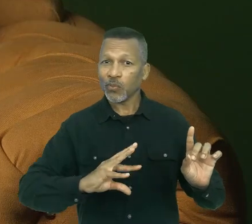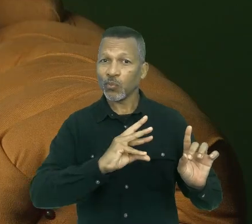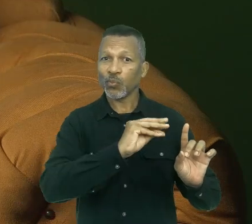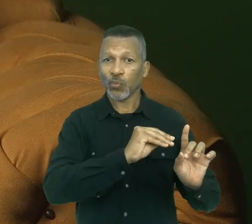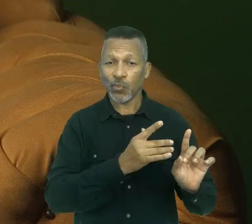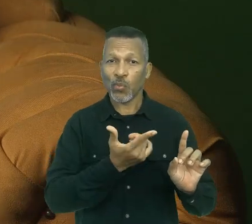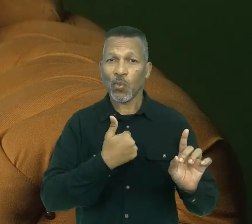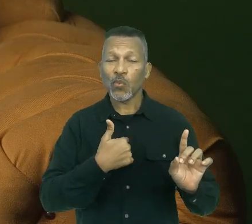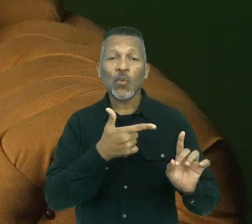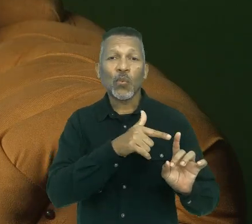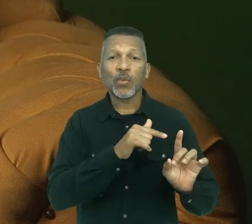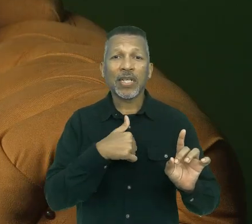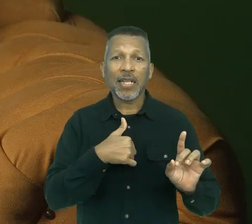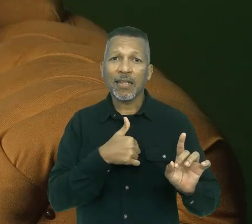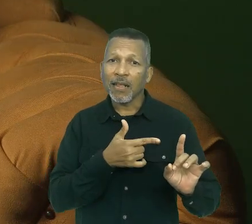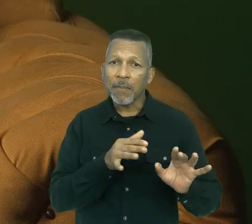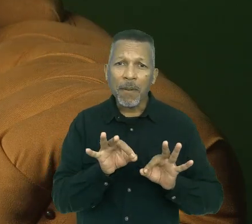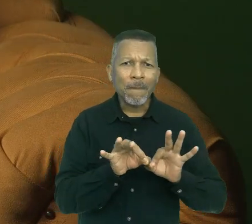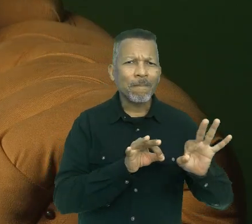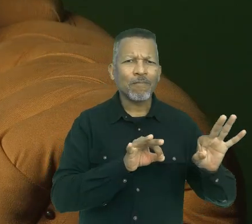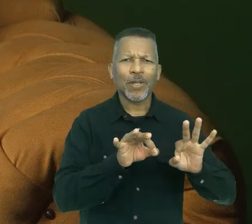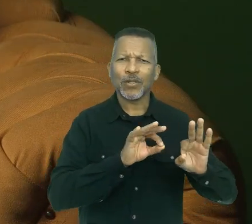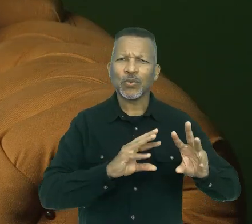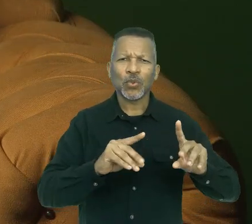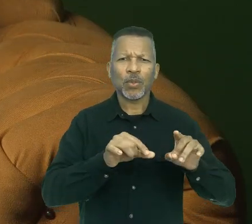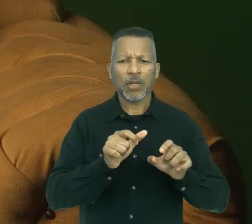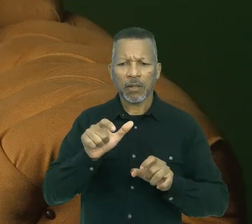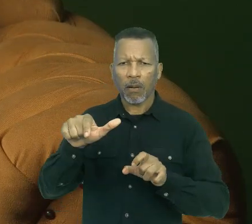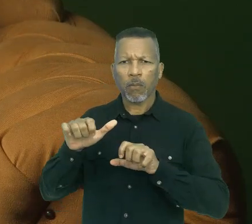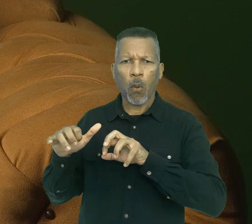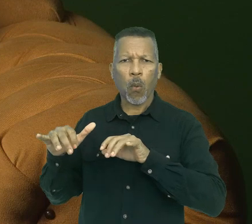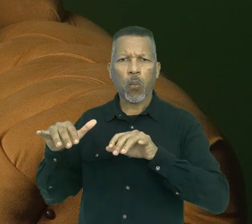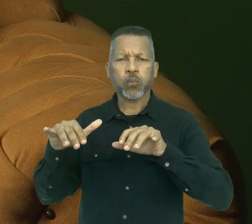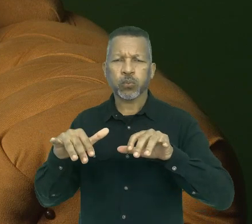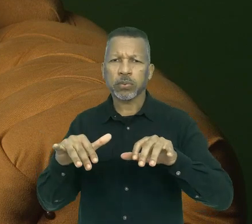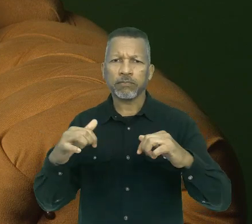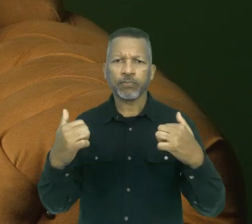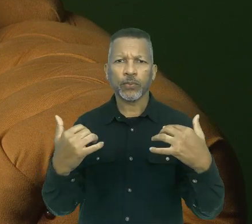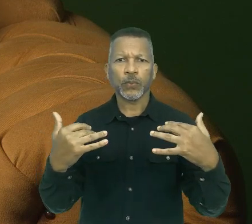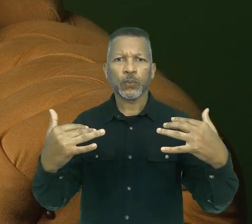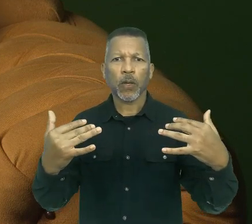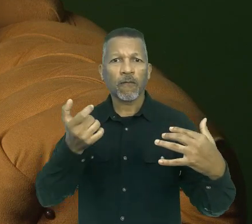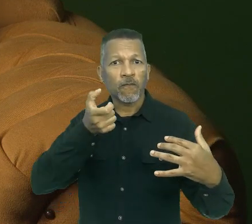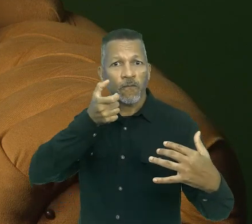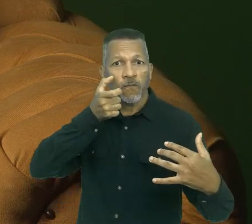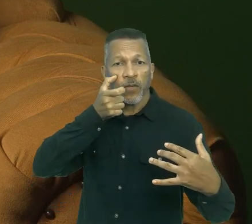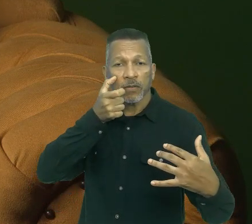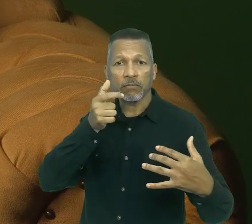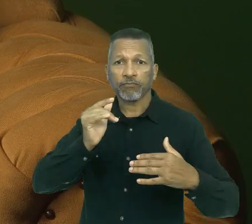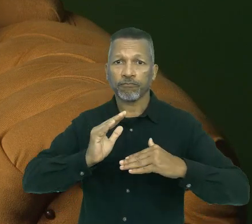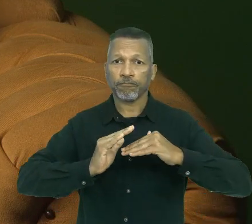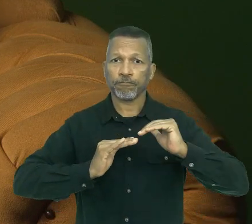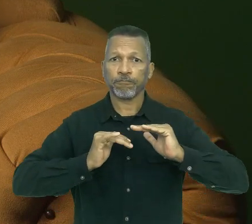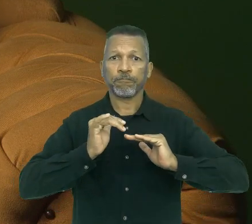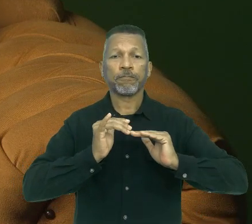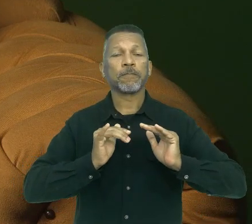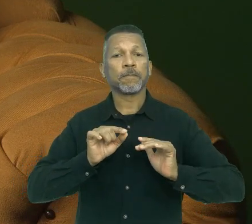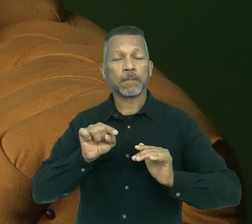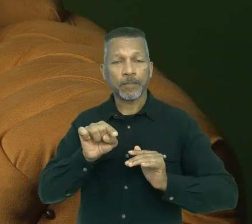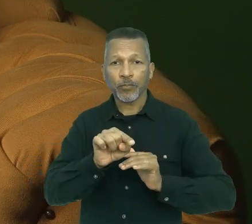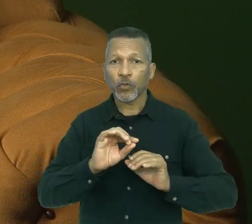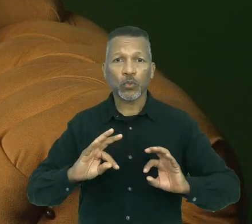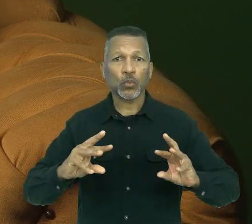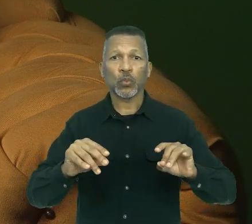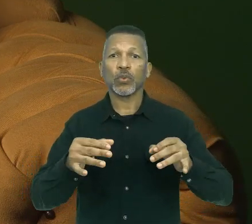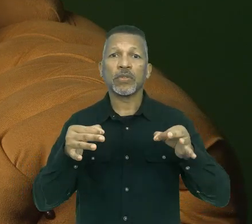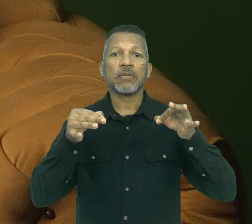de preparar aquilo tudo para que o público chegue, né? E esteja apto, esteja tudo